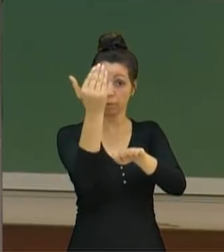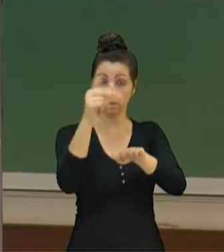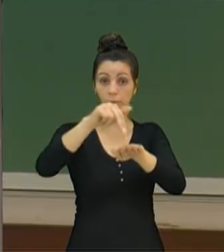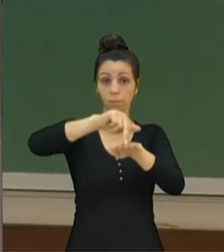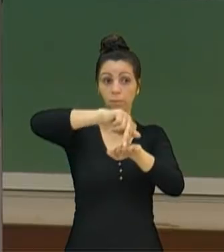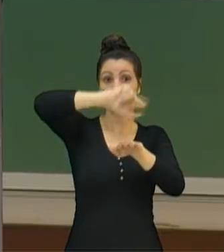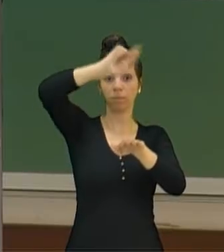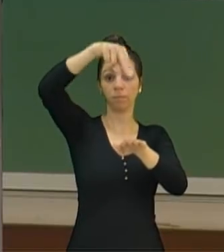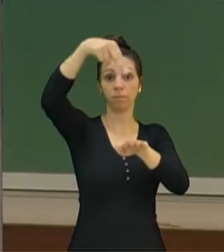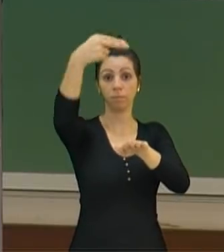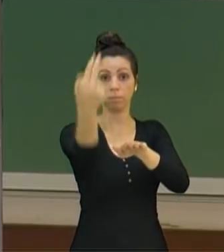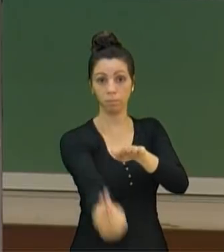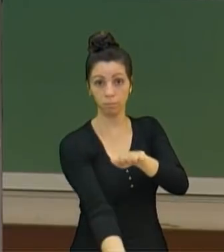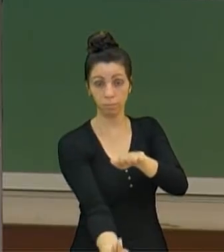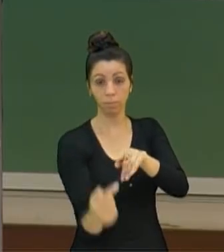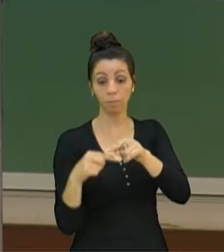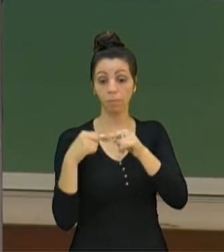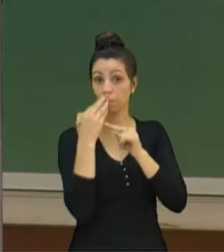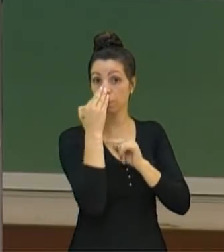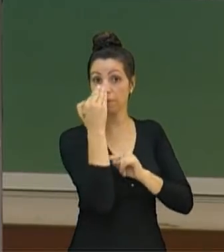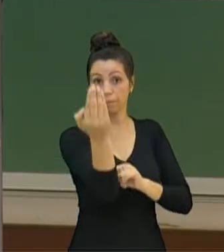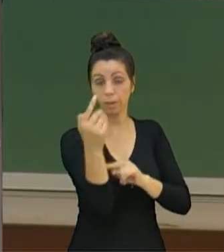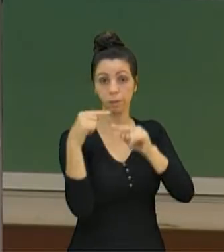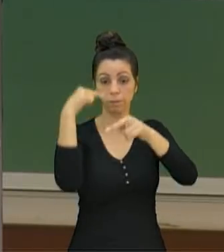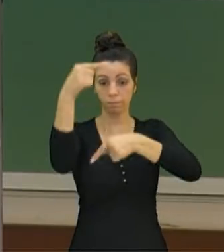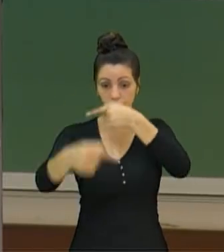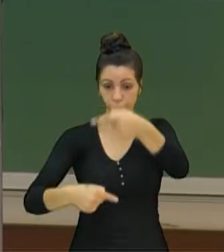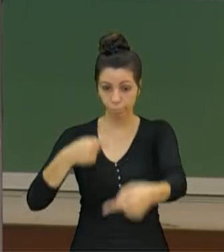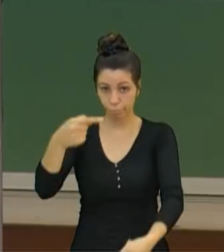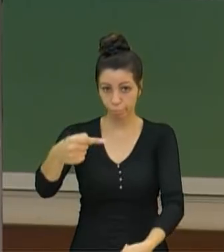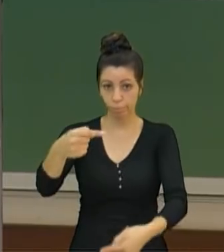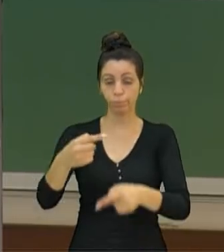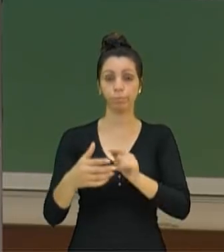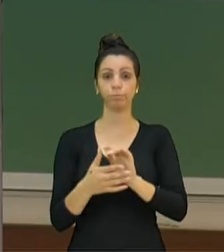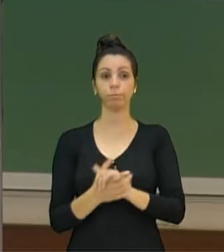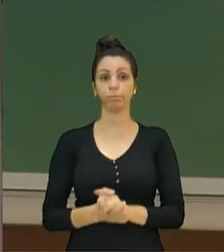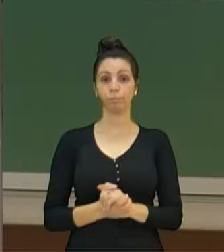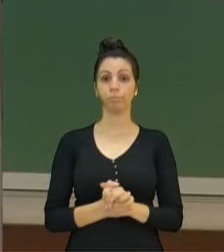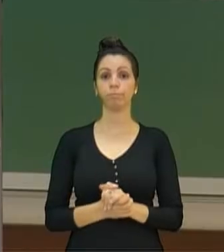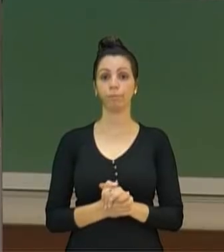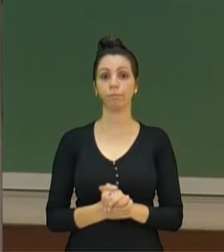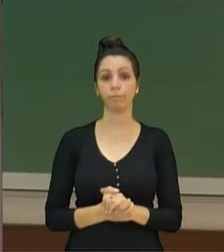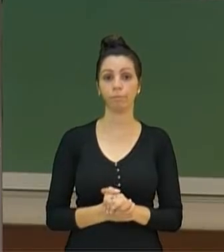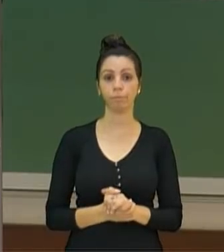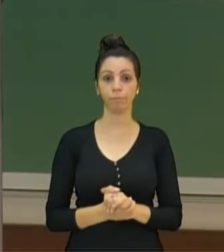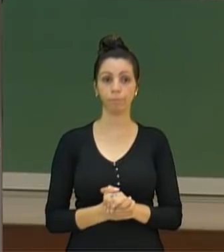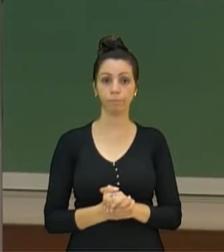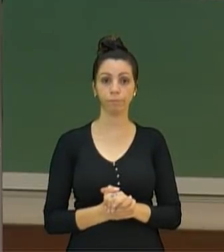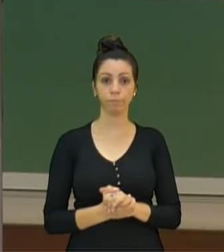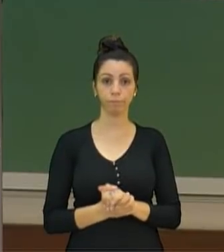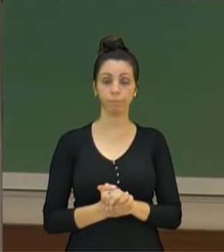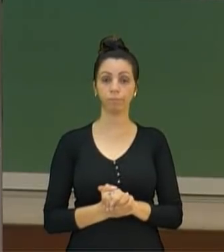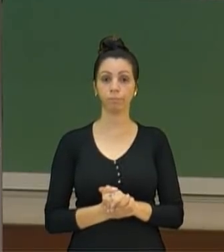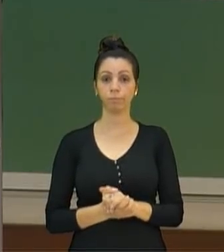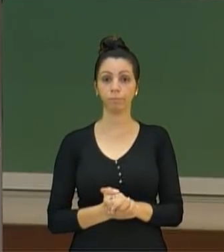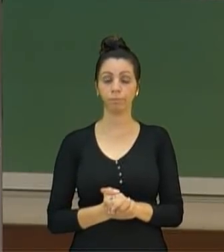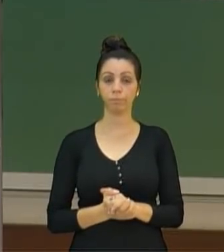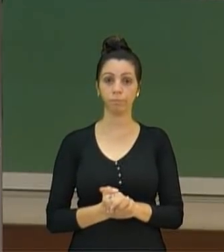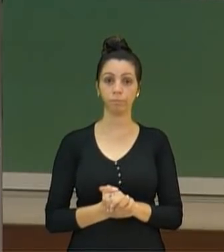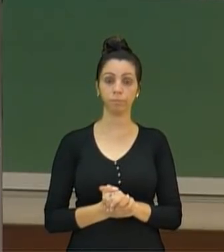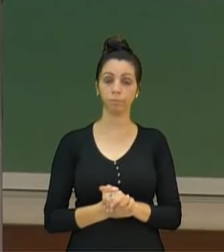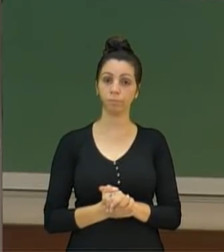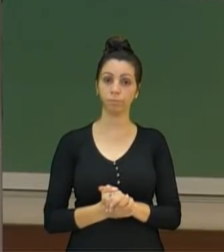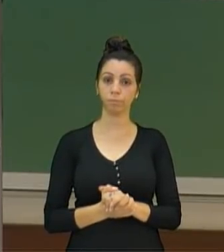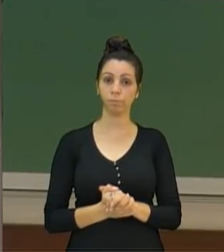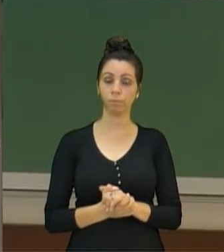no ar e vou rodar para frente. Então, de novo, a minha cabeça vai passar bem pertinho do trampolim. O